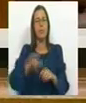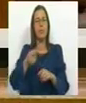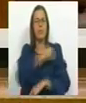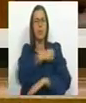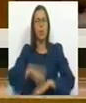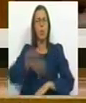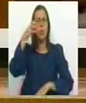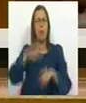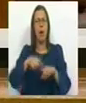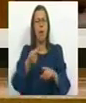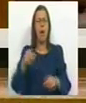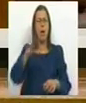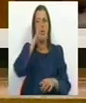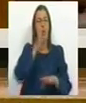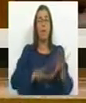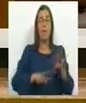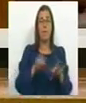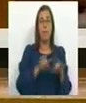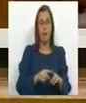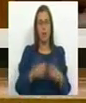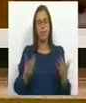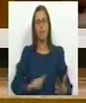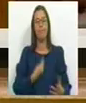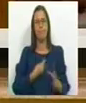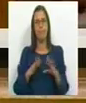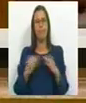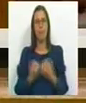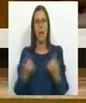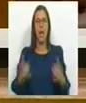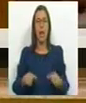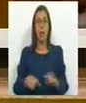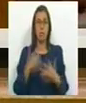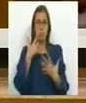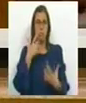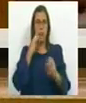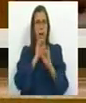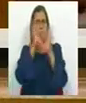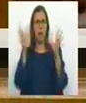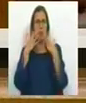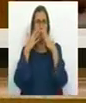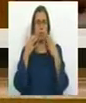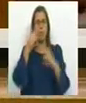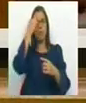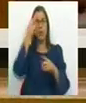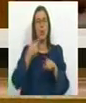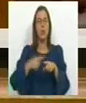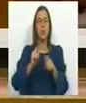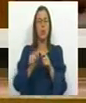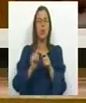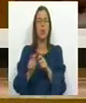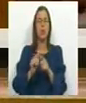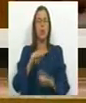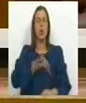urbano, levada a cabo pelo anterior governo, teve preocupações sociais, como aqui ficou bem demonstrado, através do subsídio de